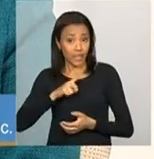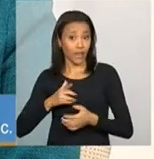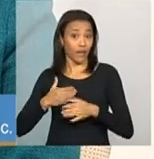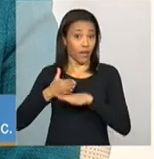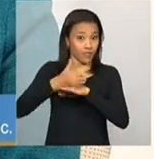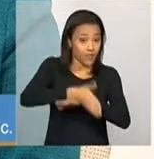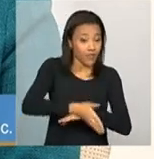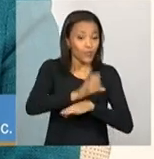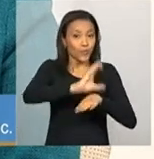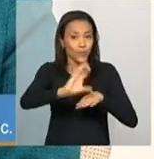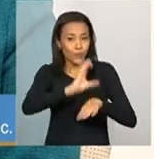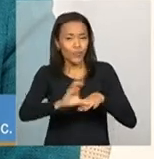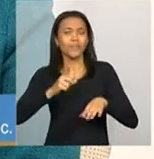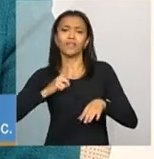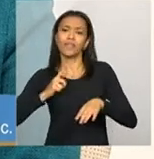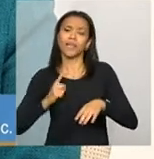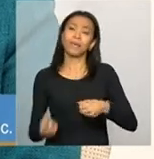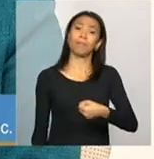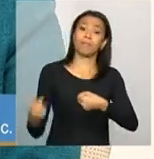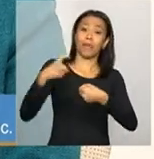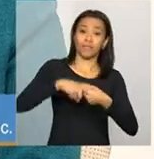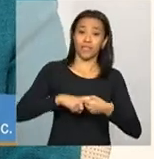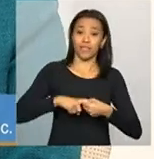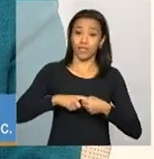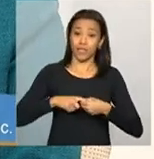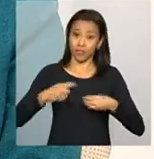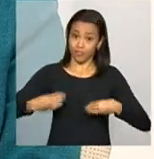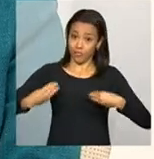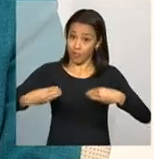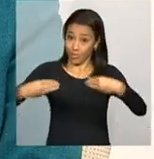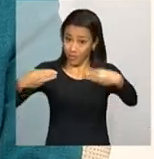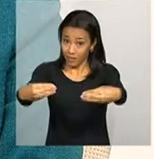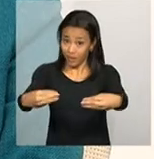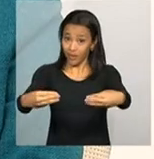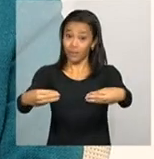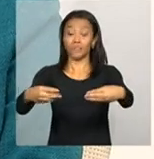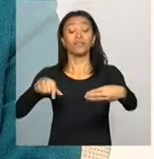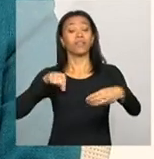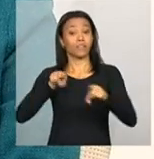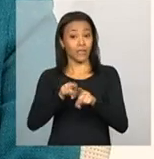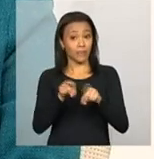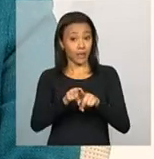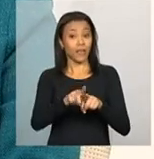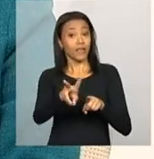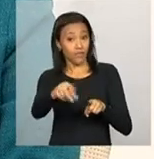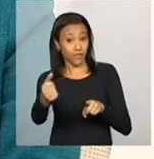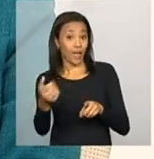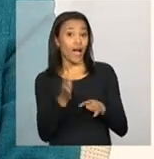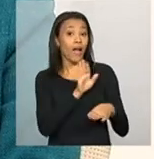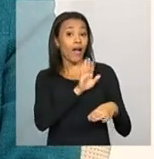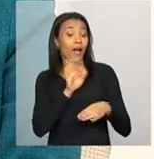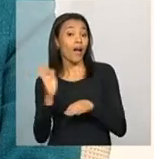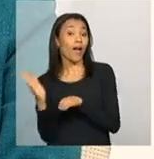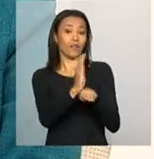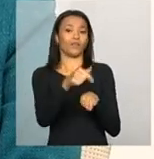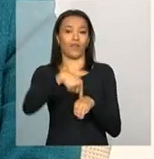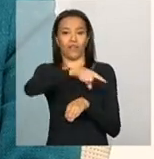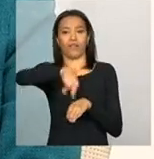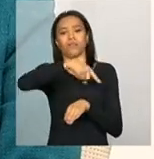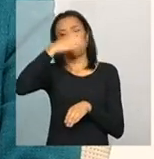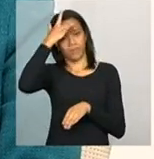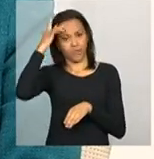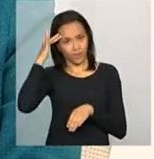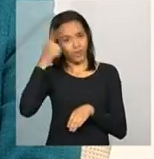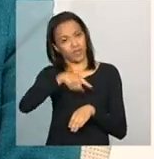cursos, existe a parceria com os ministérios e com os órgãos que estão lá na ponta, indo ao encontro dessas pessoas, para que a gente possa